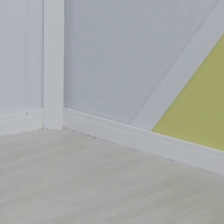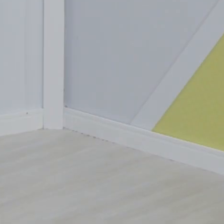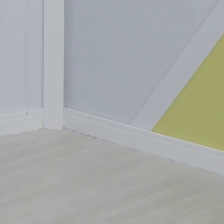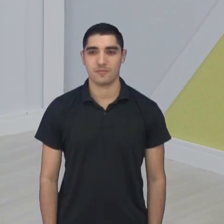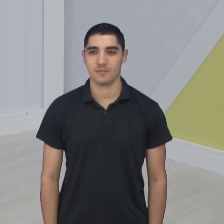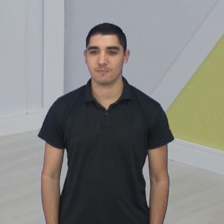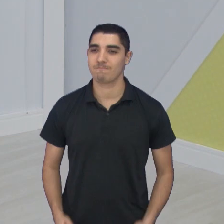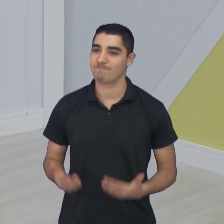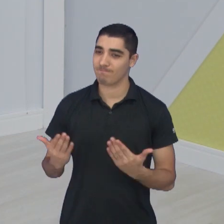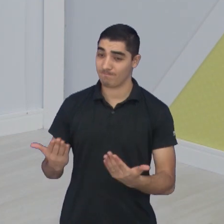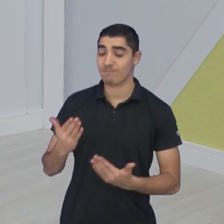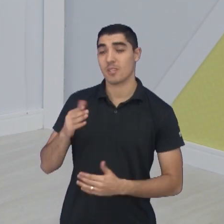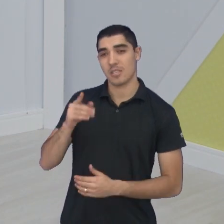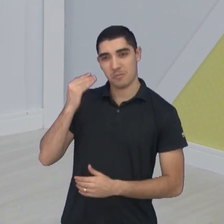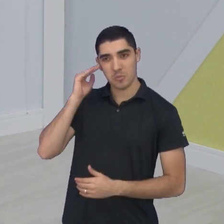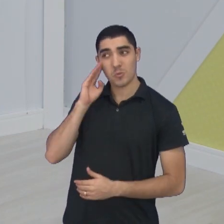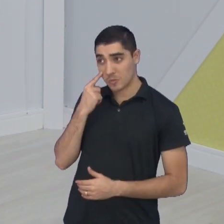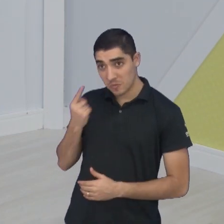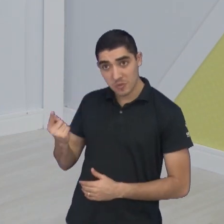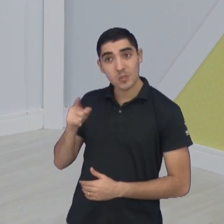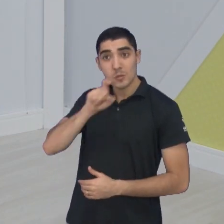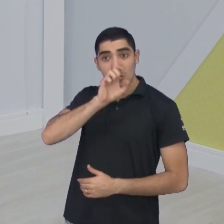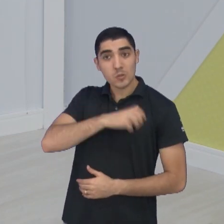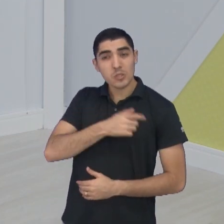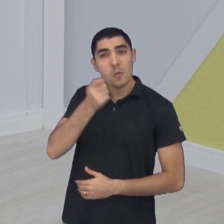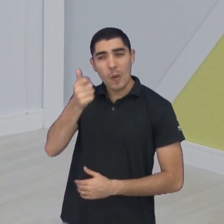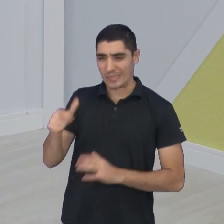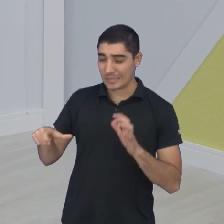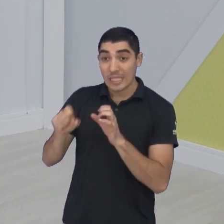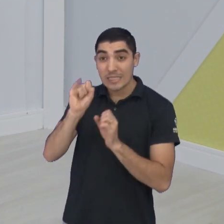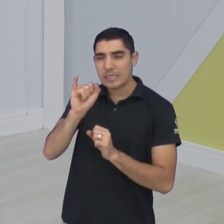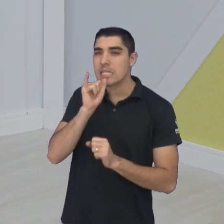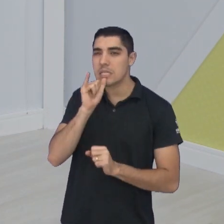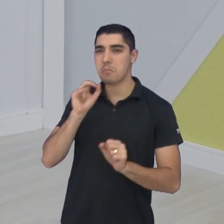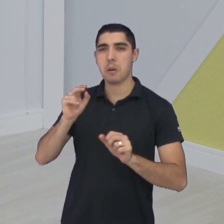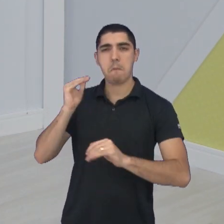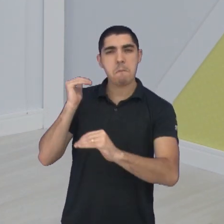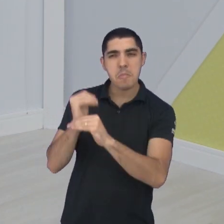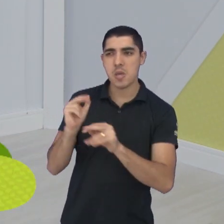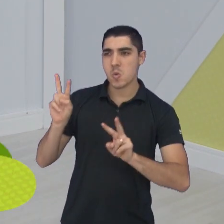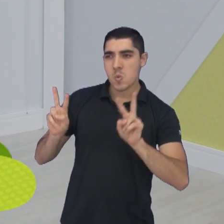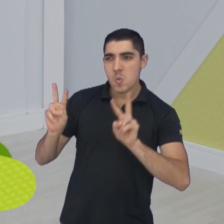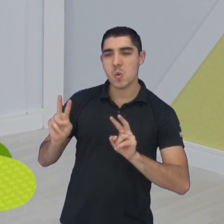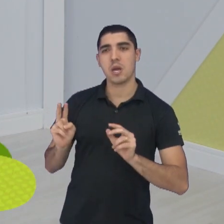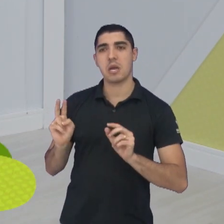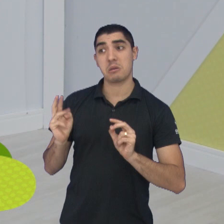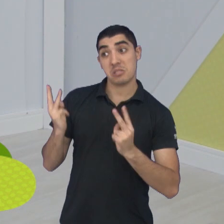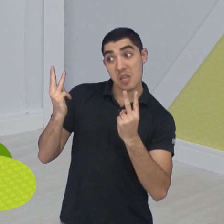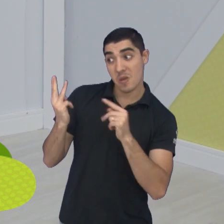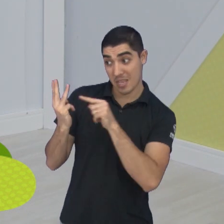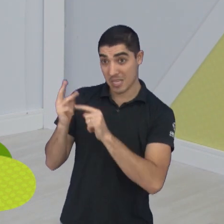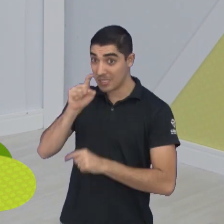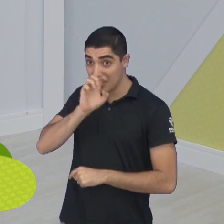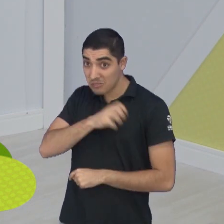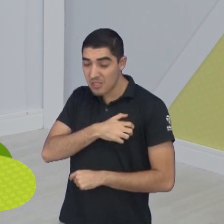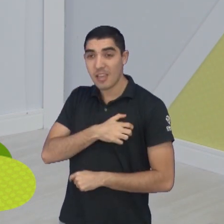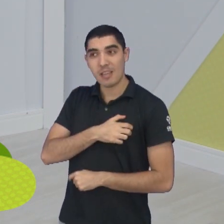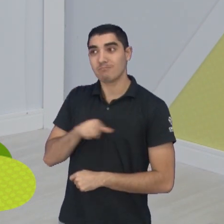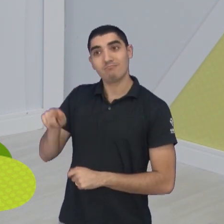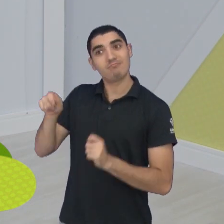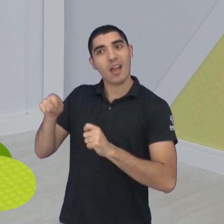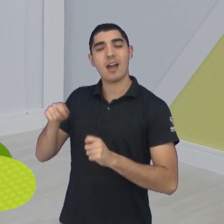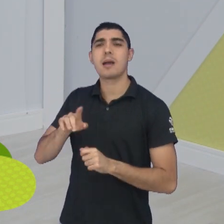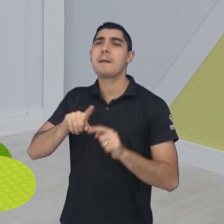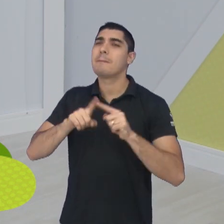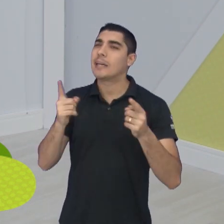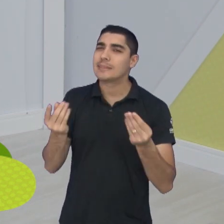Pois é, Brunão, você viu aí pelas chances criadas, se o jogo fosse 2-2, 3-2 para o São José, não seria nenhum absurdo, mas o sapo